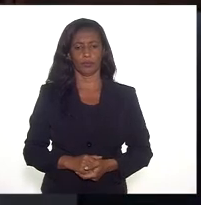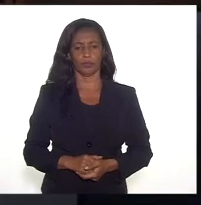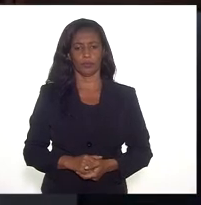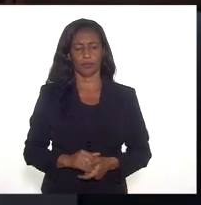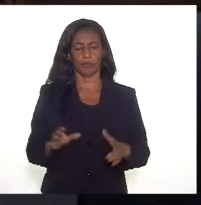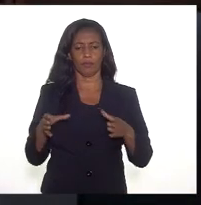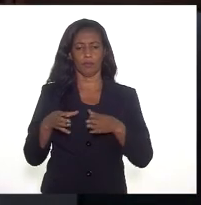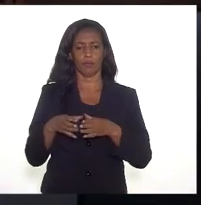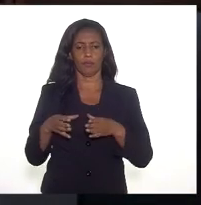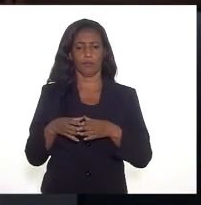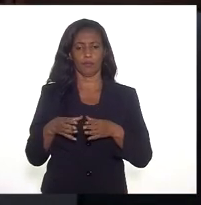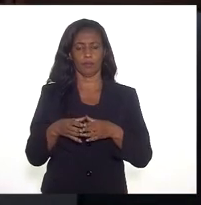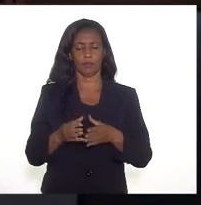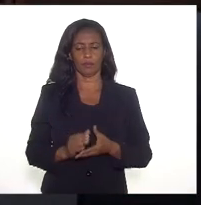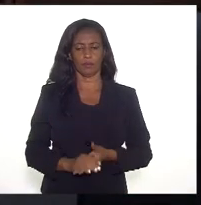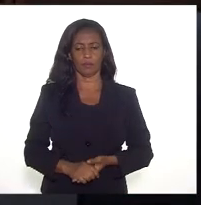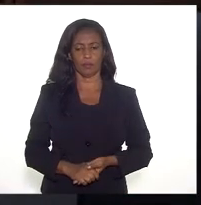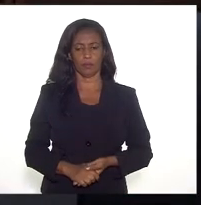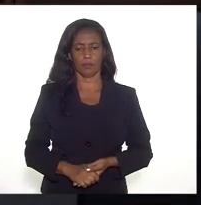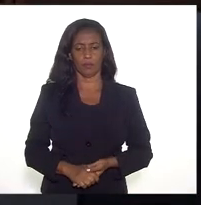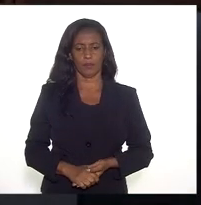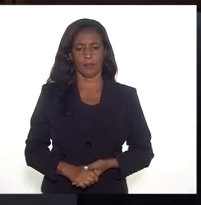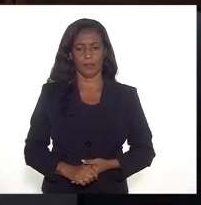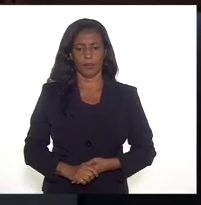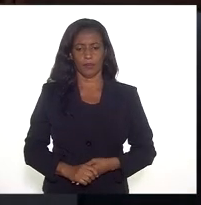Pela Comissão